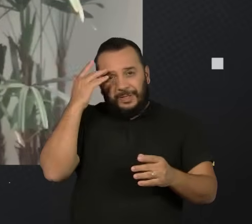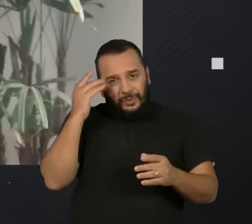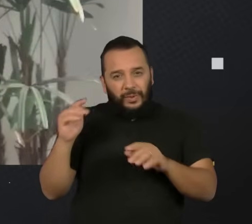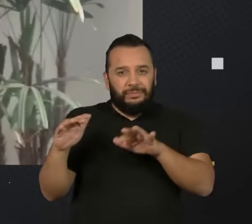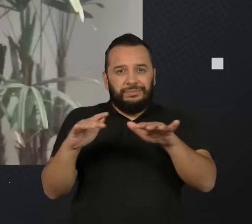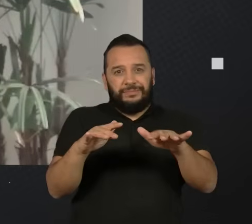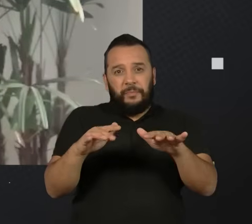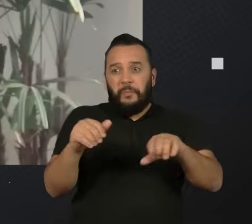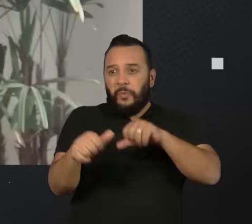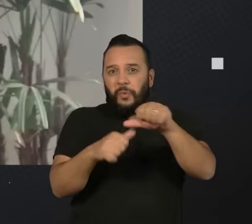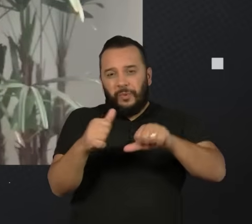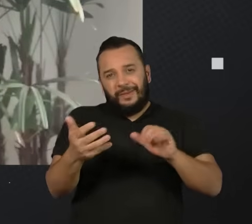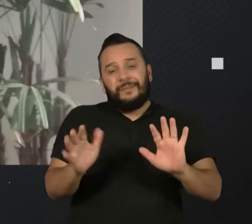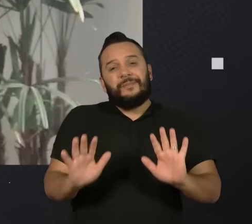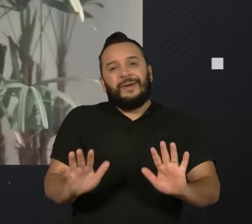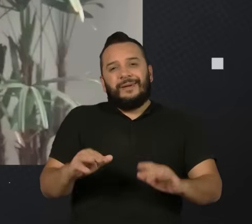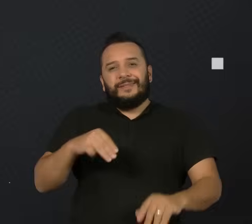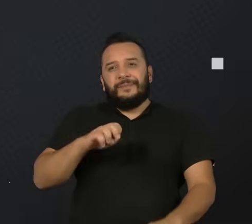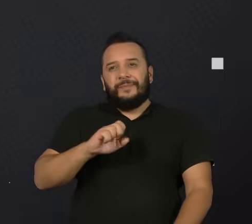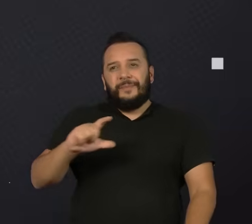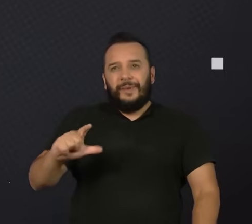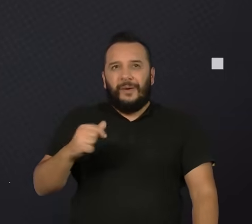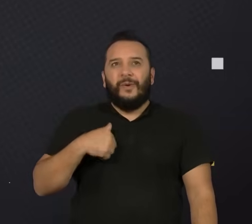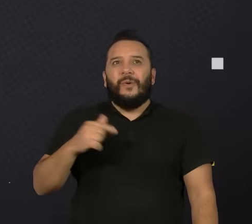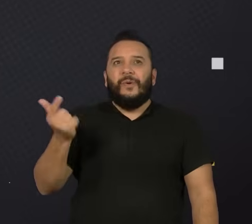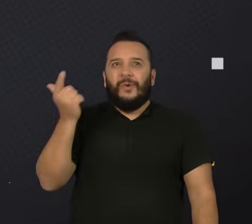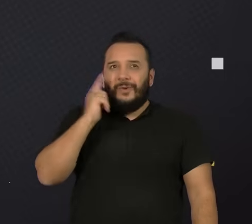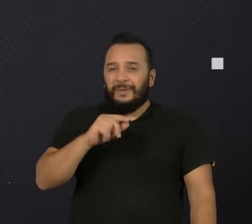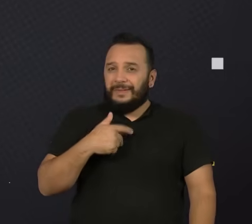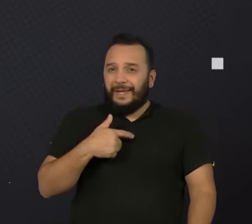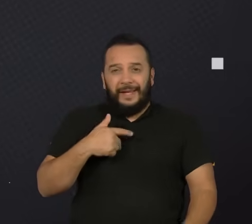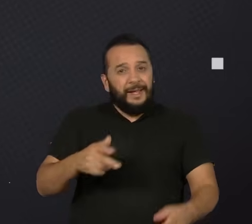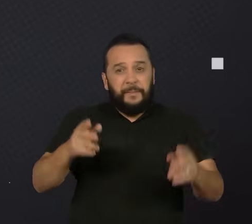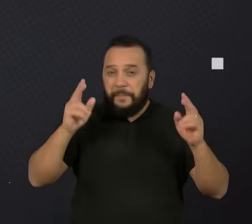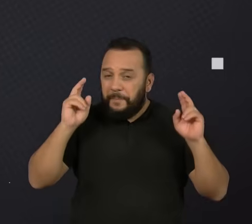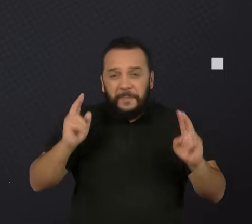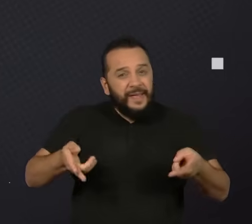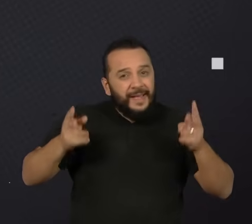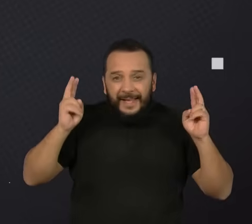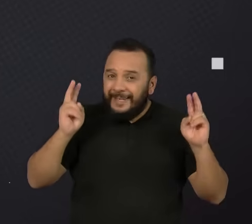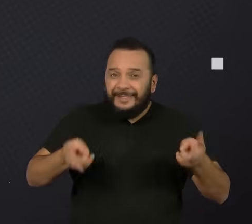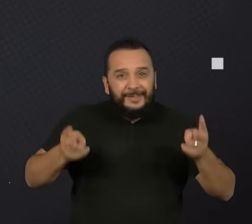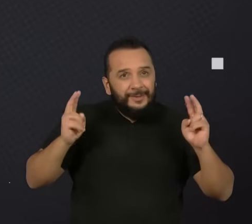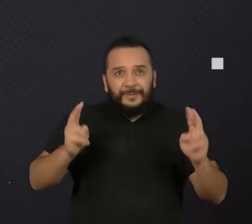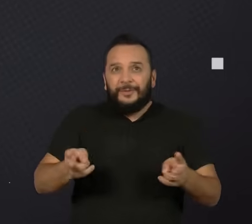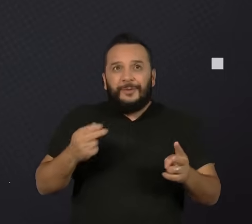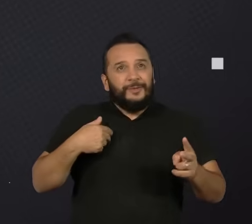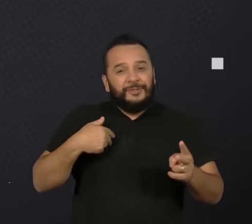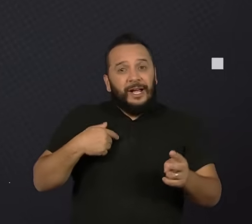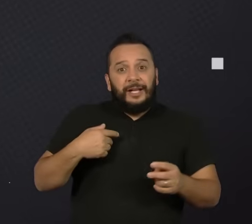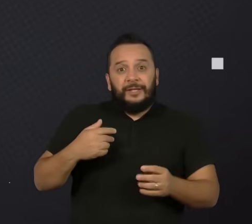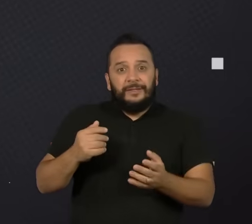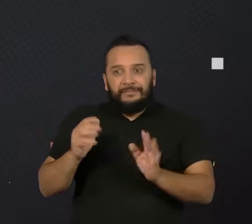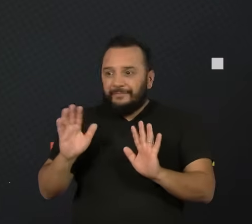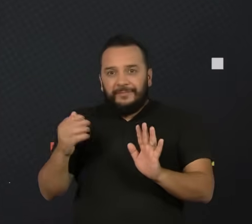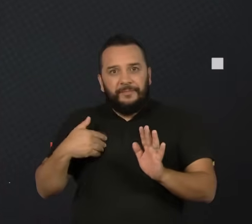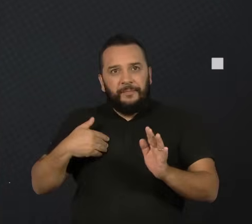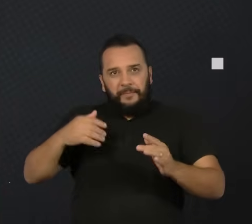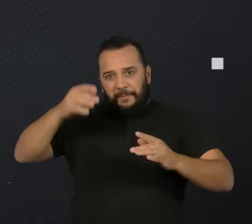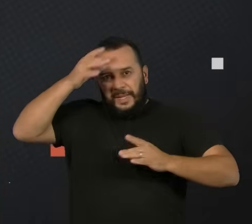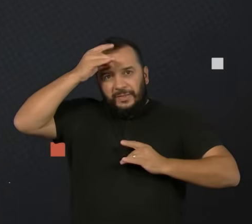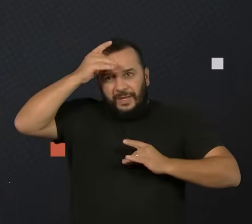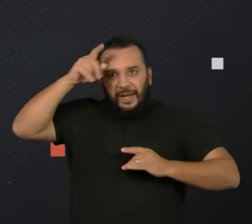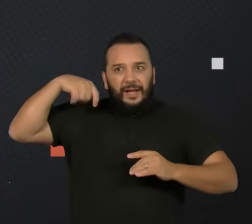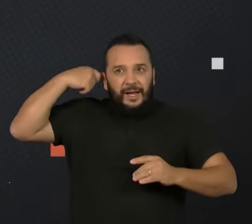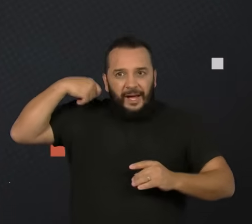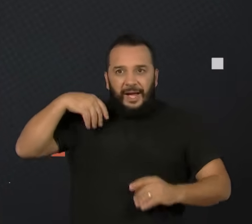né, interfere e tal, mas a Mel ela é capaz de fazer quase a mesma partitura da estreia até o último dia da temporada. É